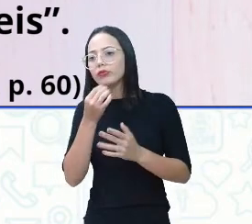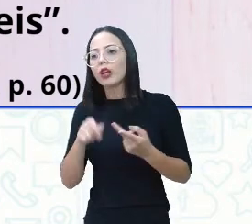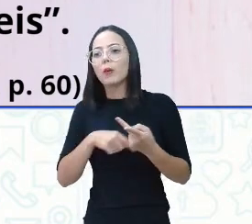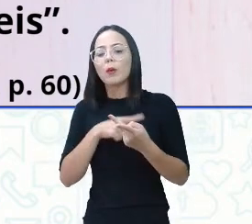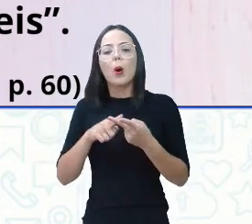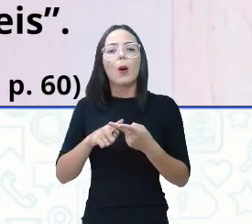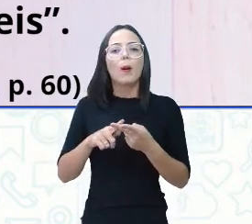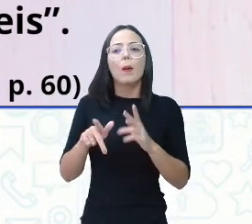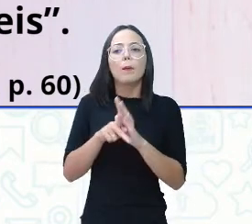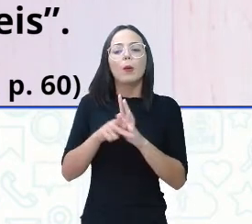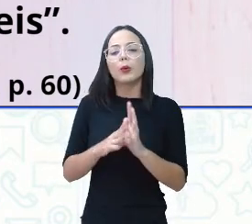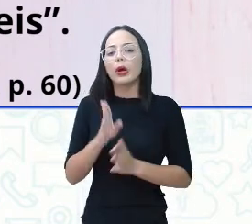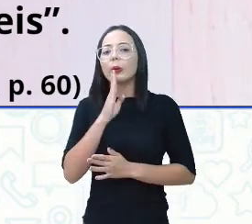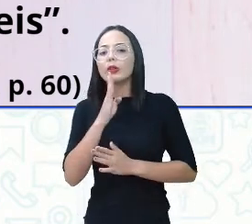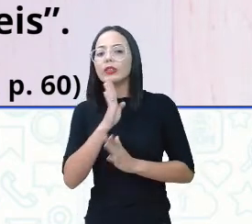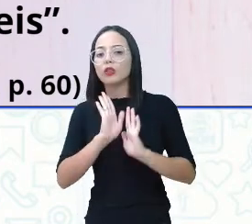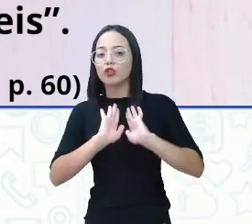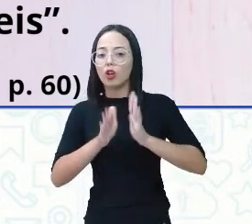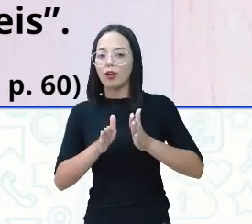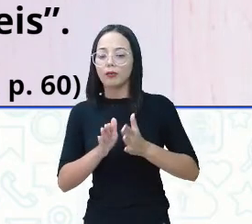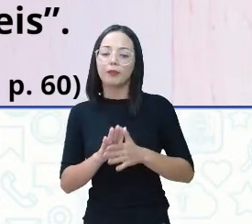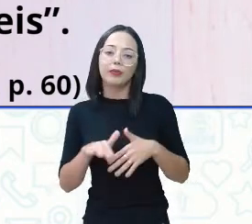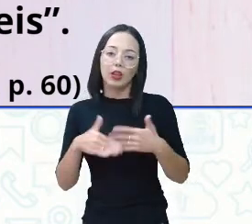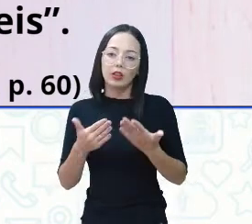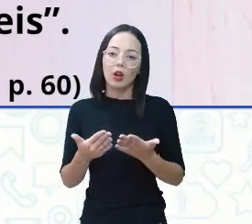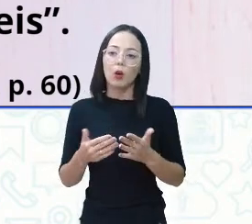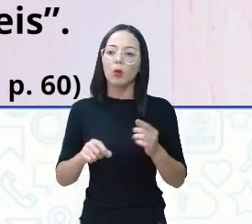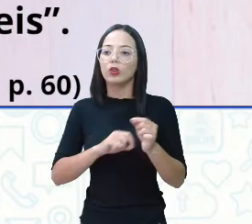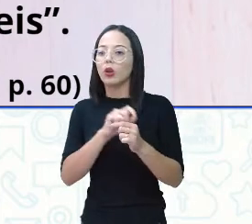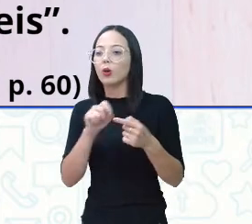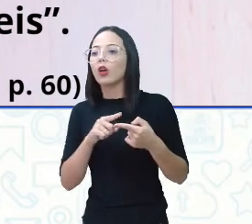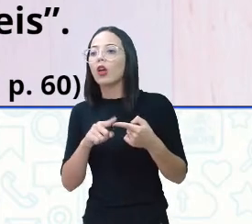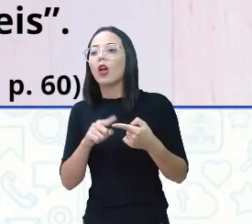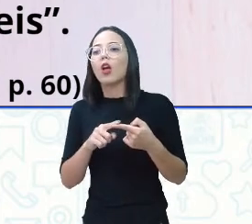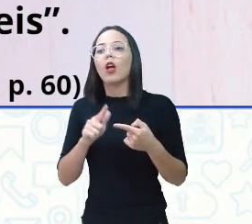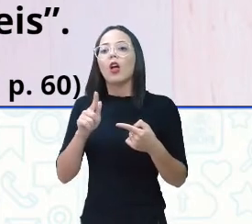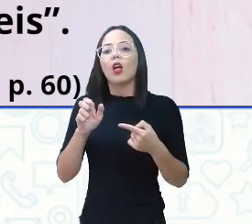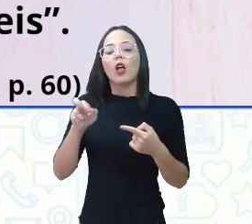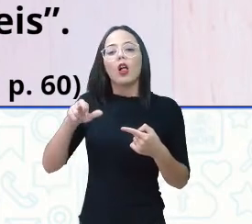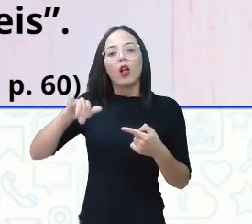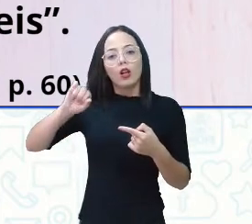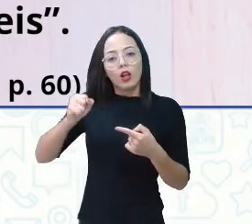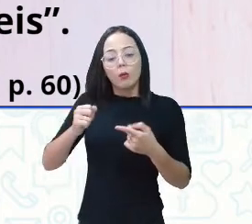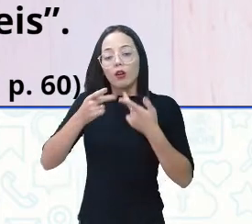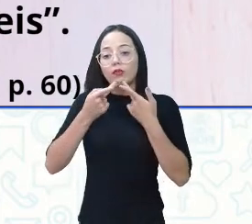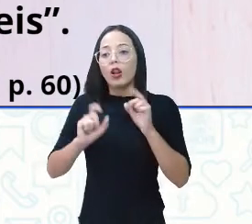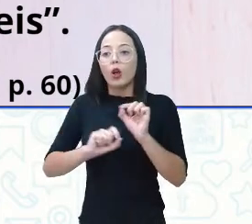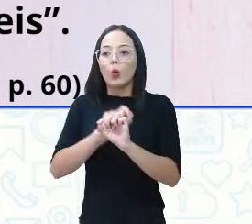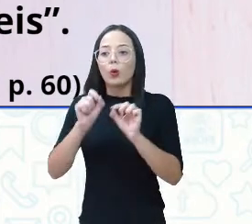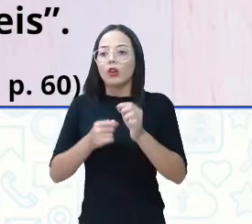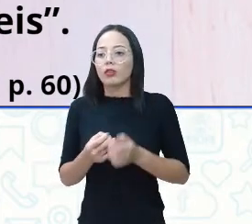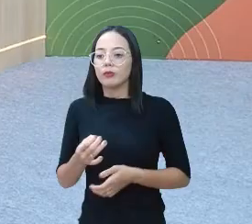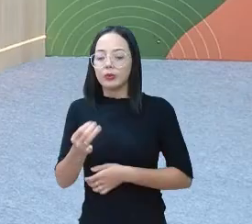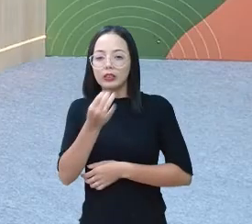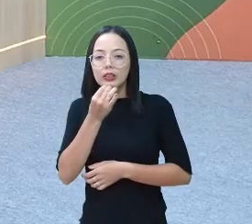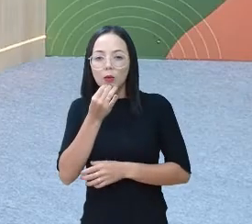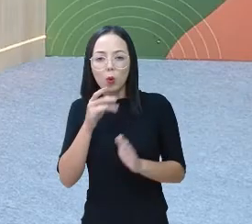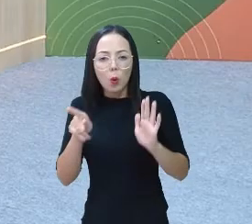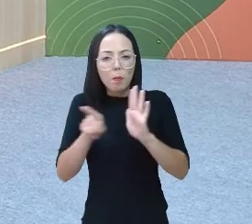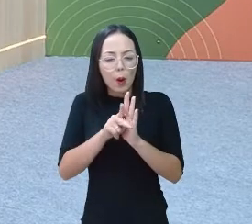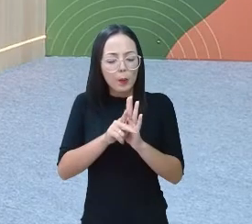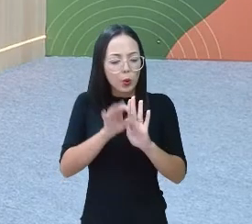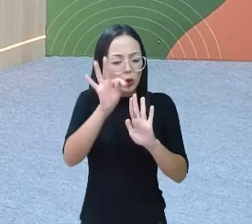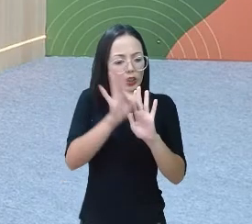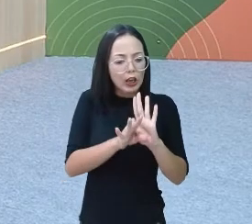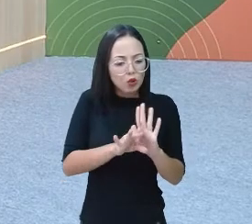mais ou menos reconhecíveis. Então, a gente tem a citação do Gramsci, que vai falar que, na verdade, nenhum texto ele é puro,